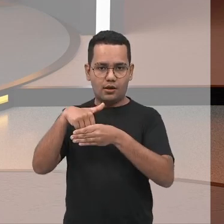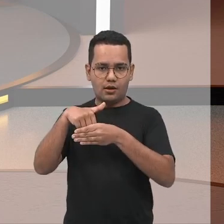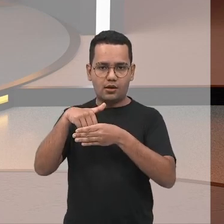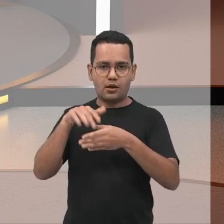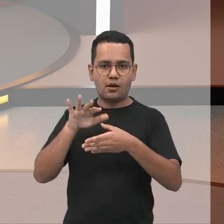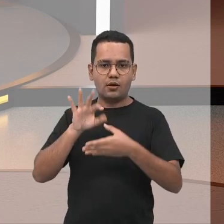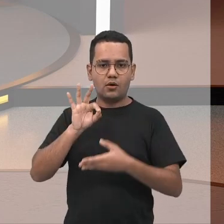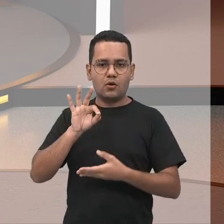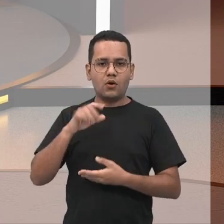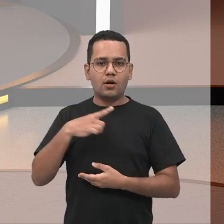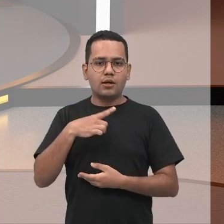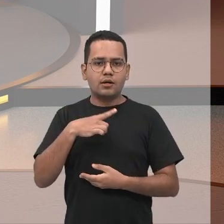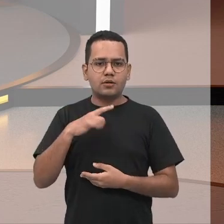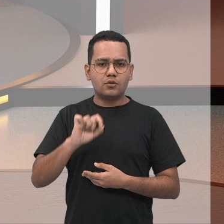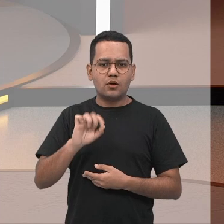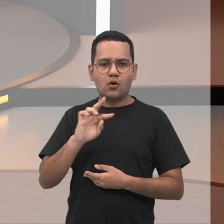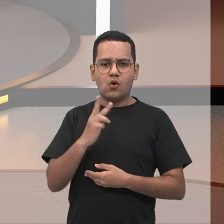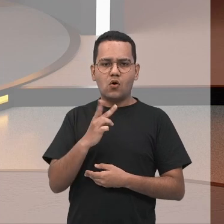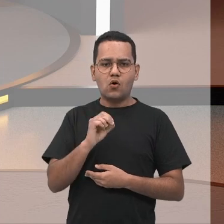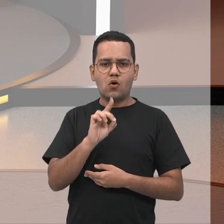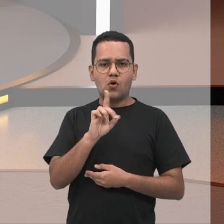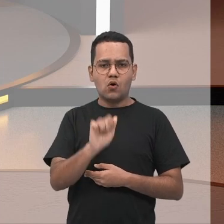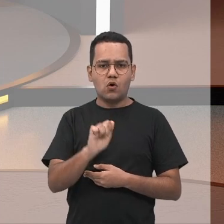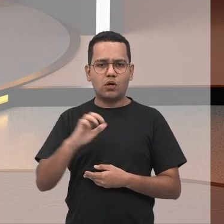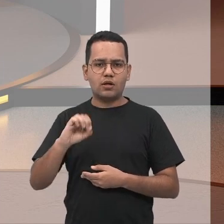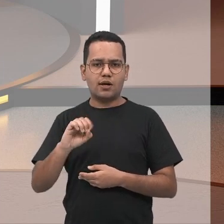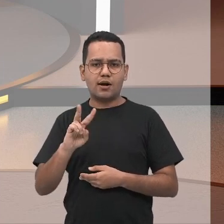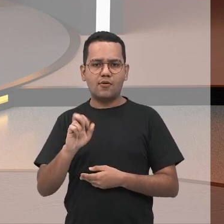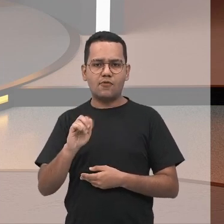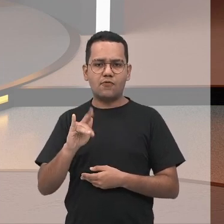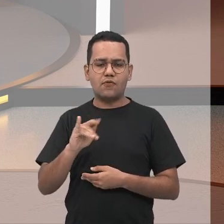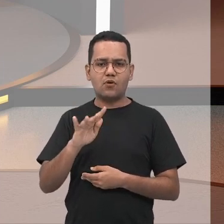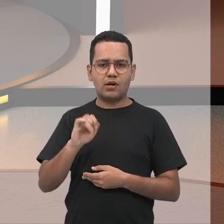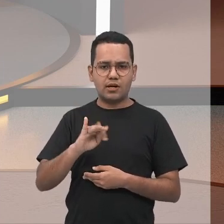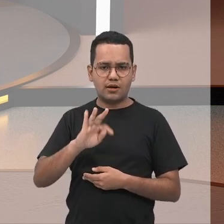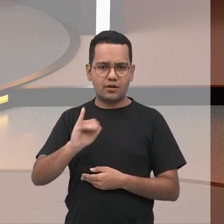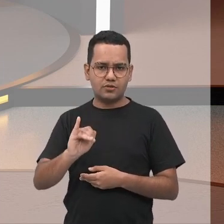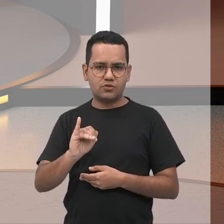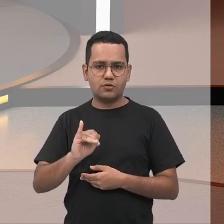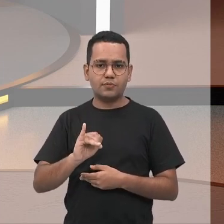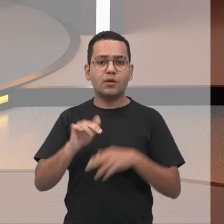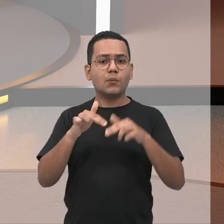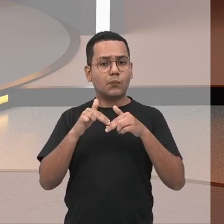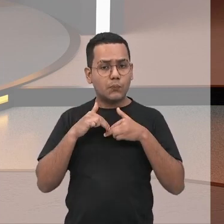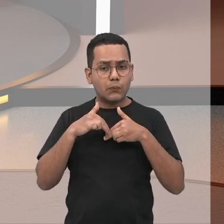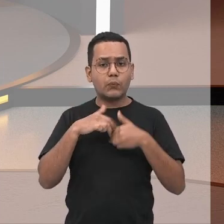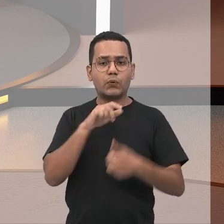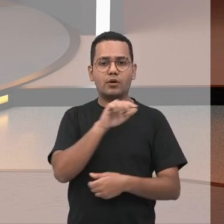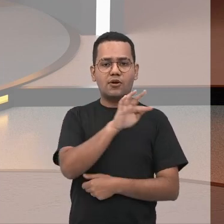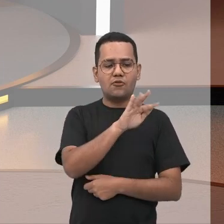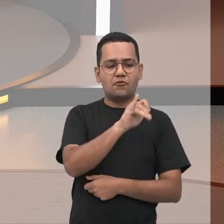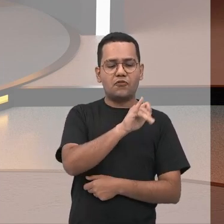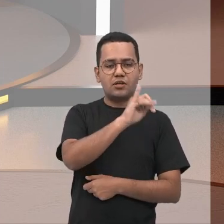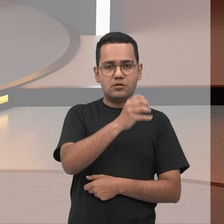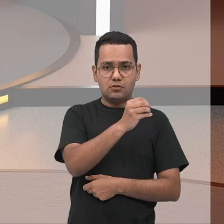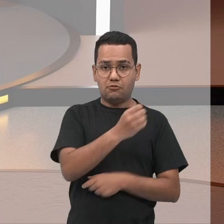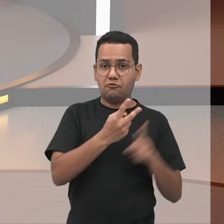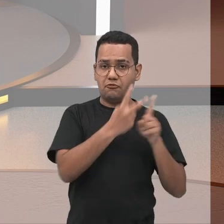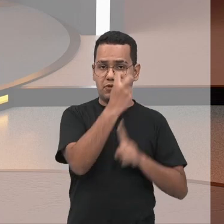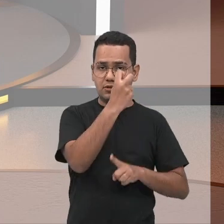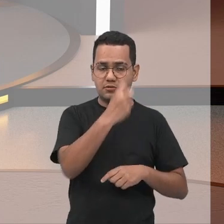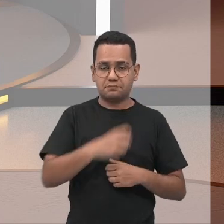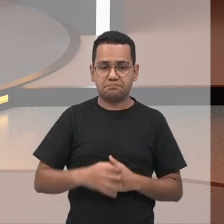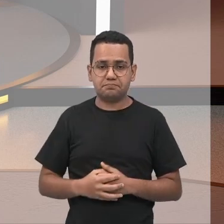Cavalcante. Os dois eram liberais, do Partido Moderado. Venceu a eleição Feijó em junho de 1835. E